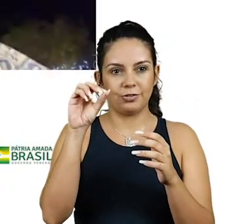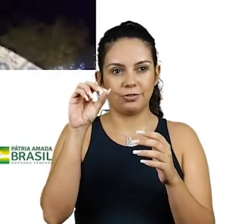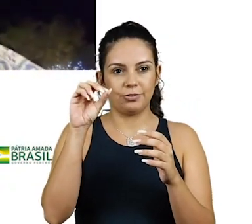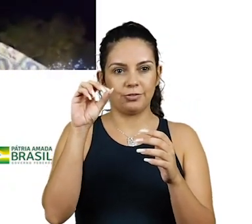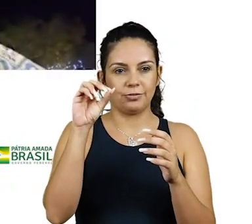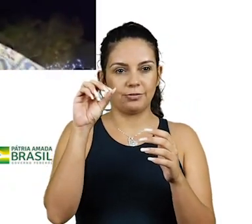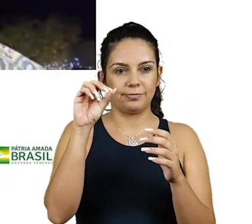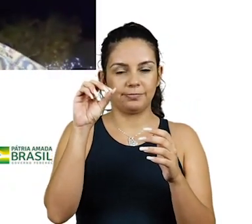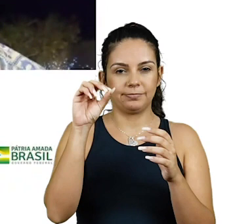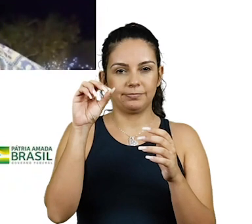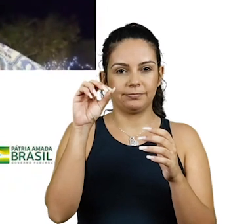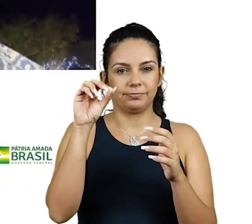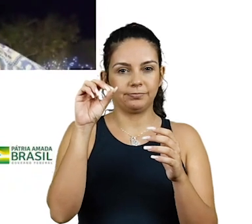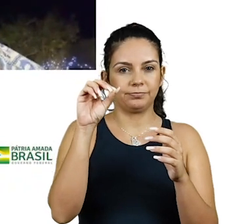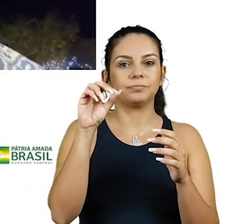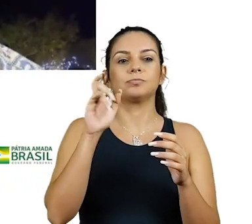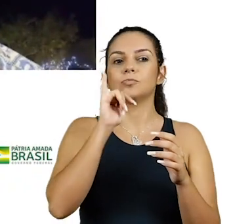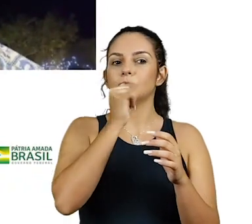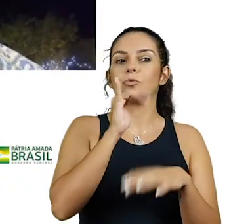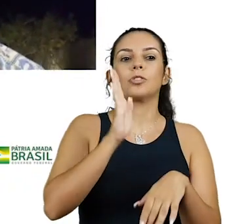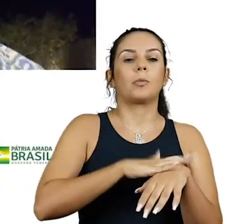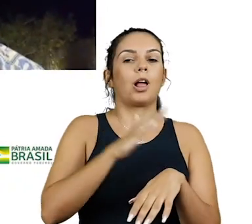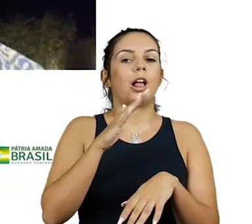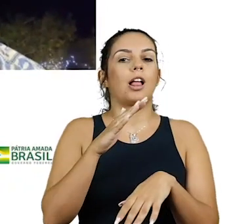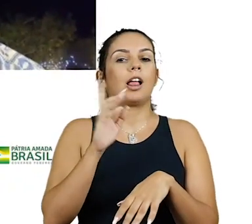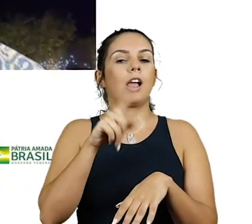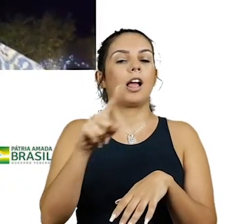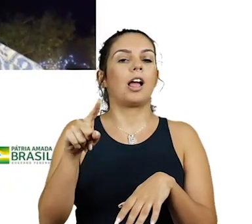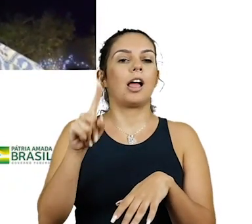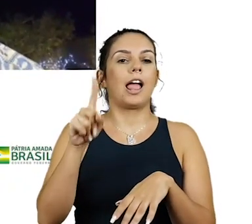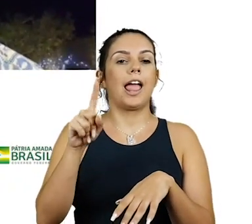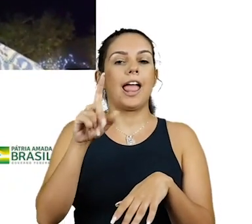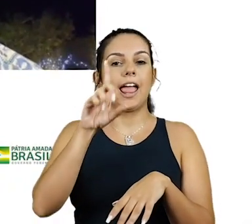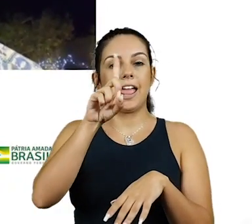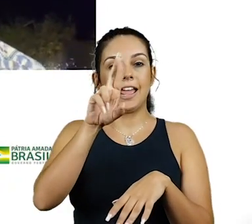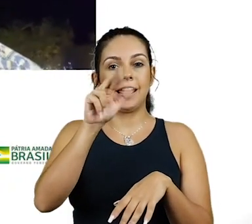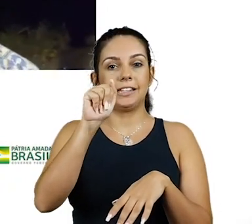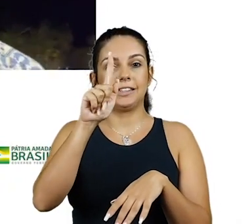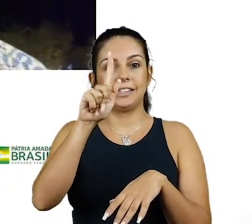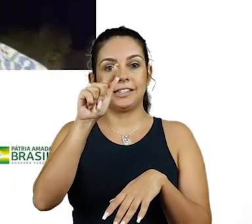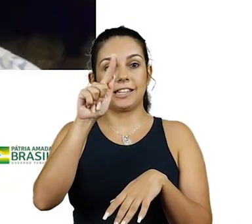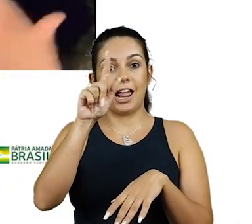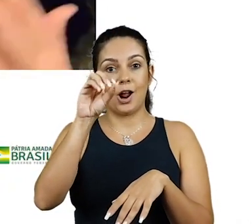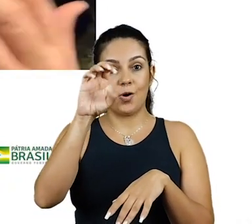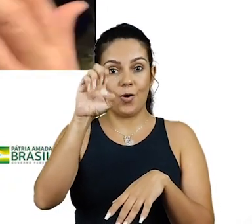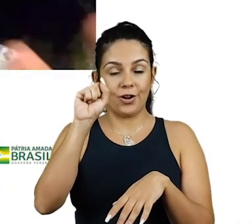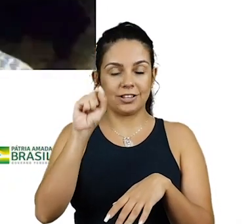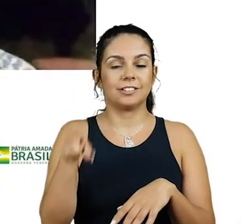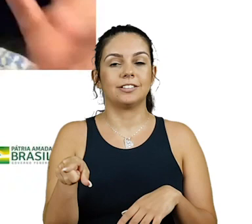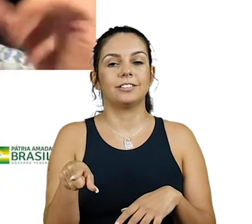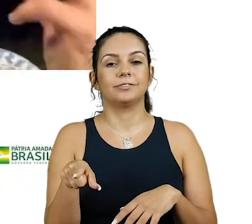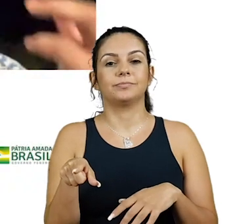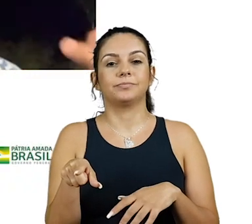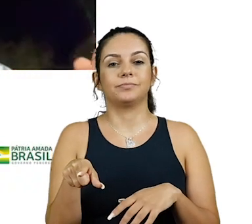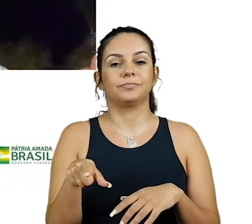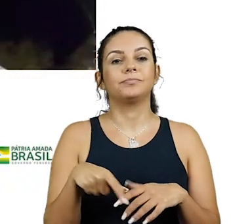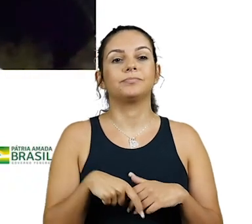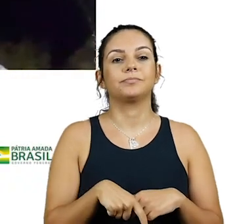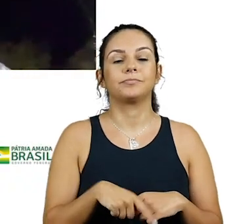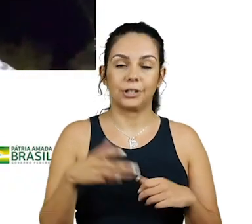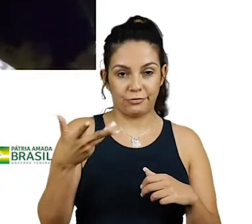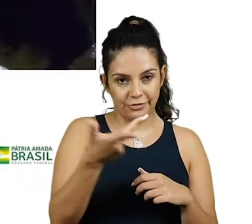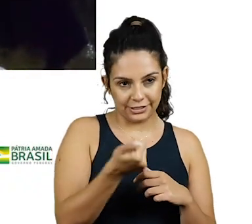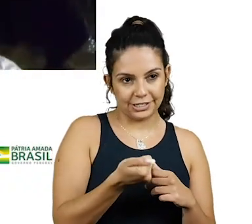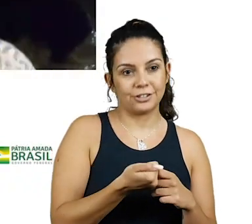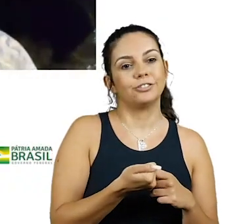exemplo, um dos contos mais lindos dele é o dos dragões, né? Sim, que também é fantástico,